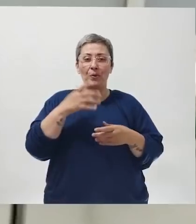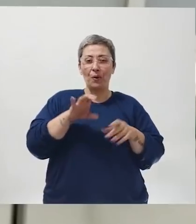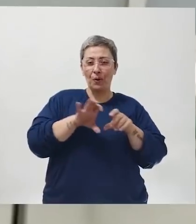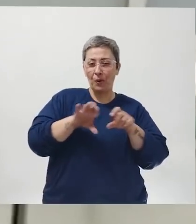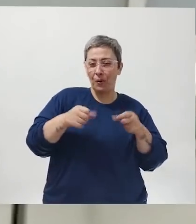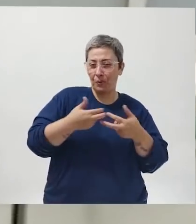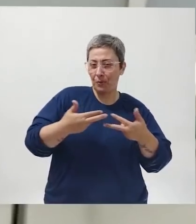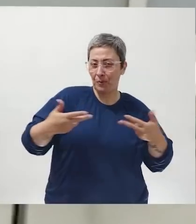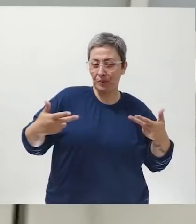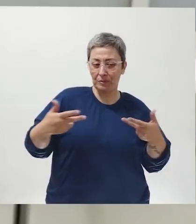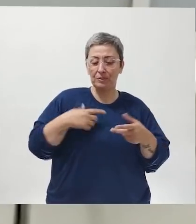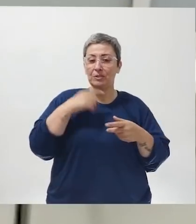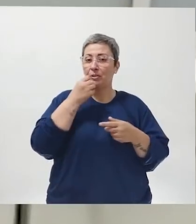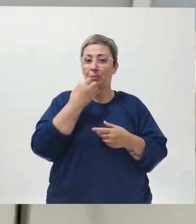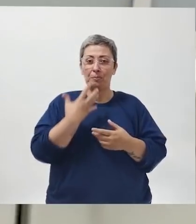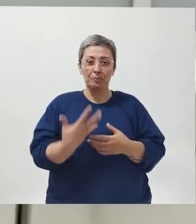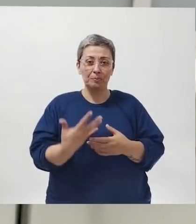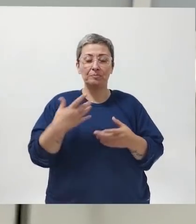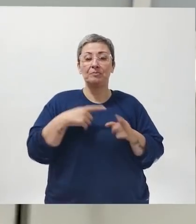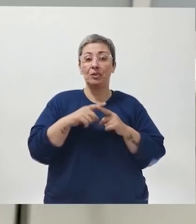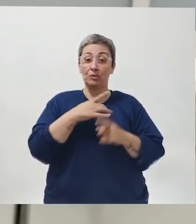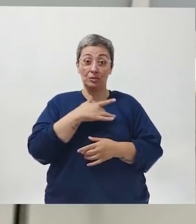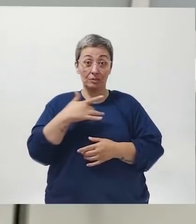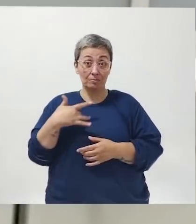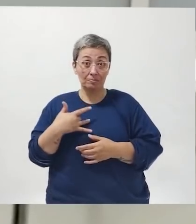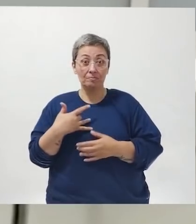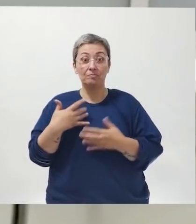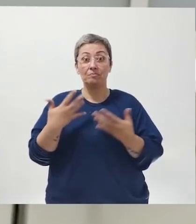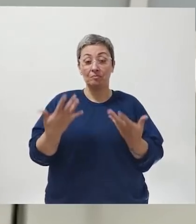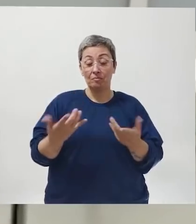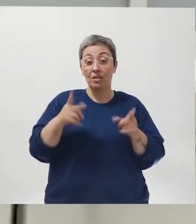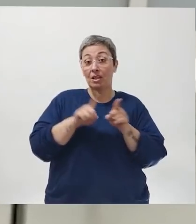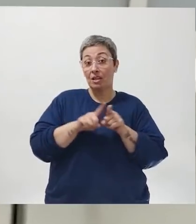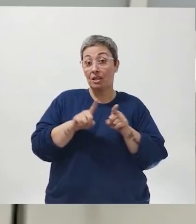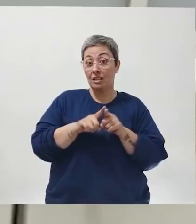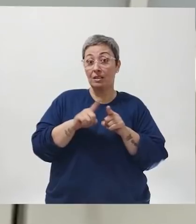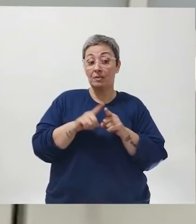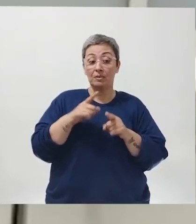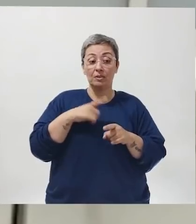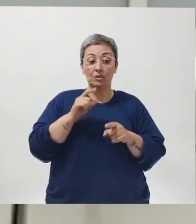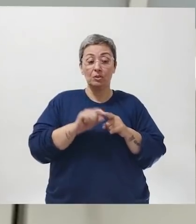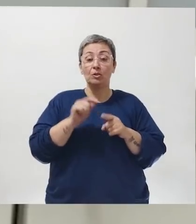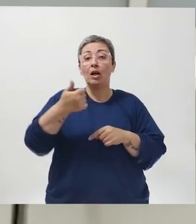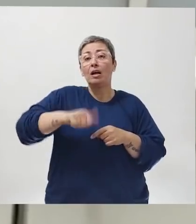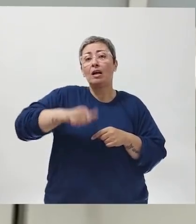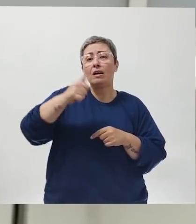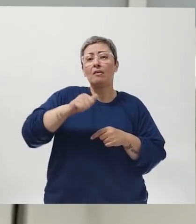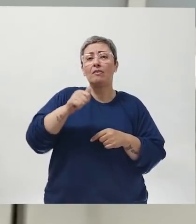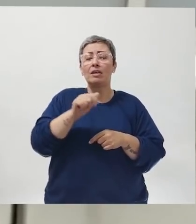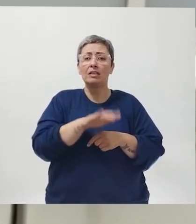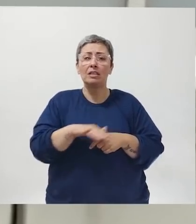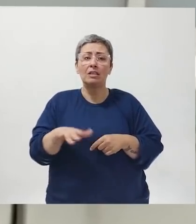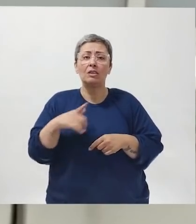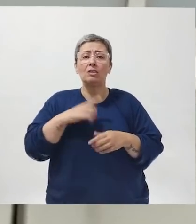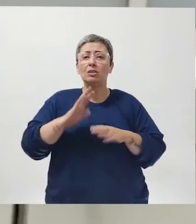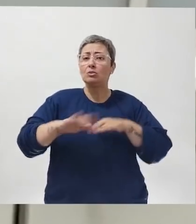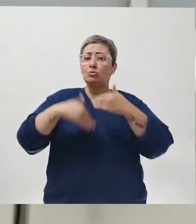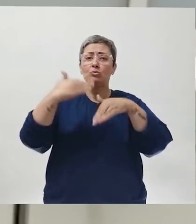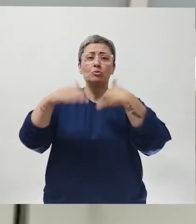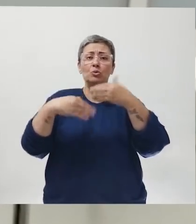tudo saudável. E também avalia como a criança está se desenvolvendo, se está crescendo de